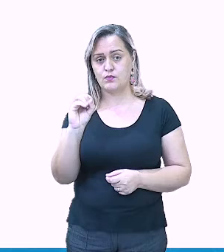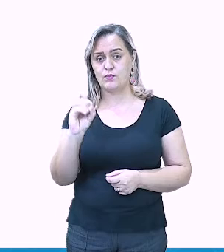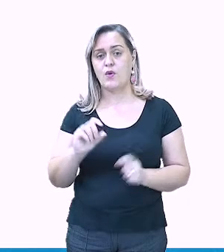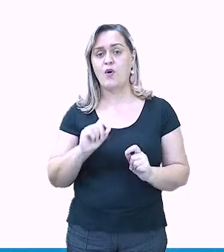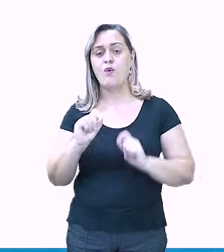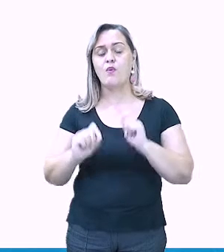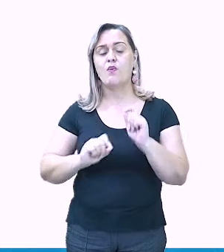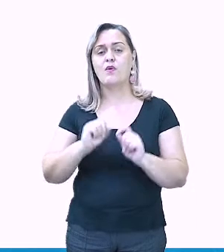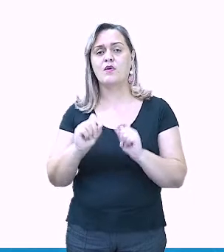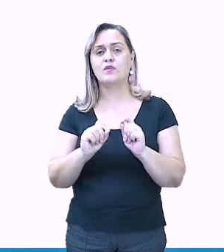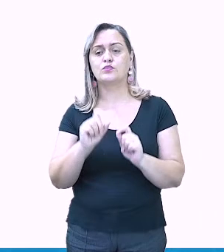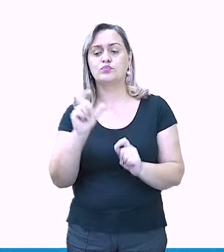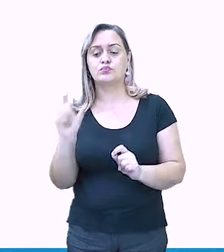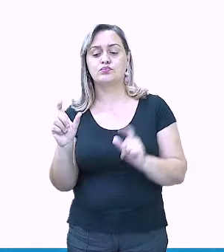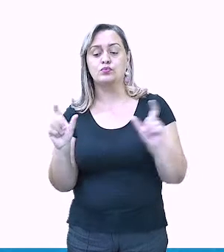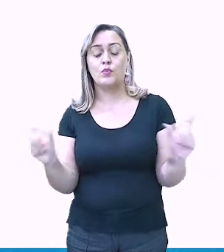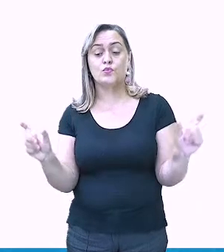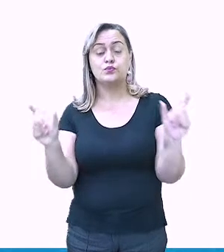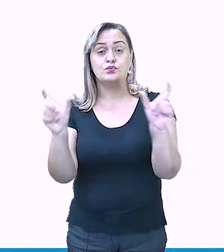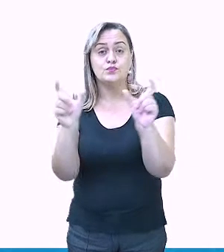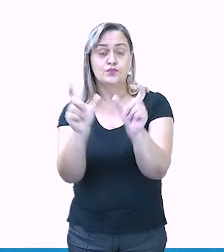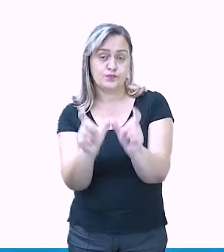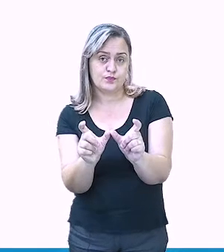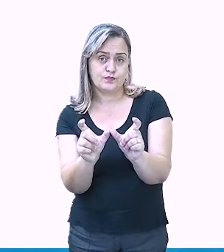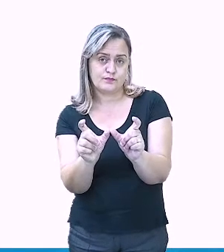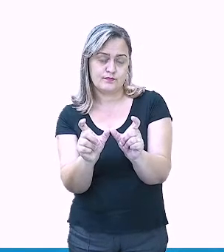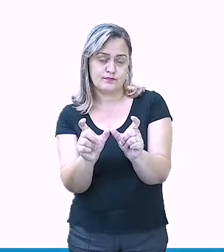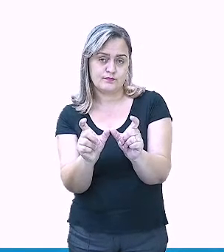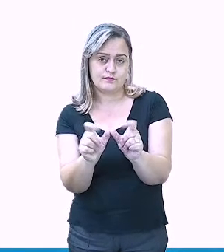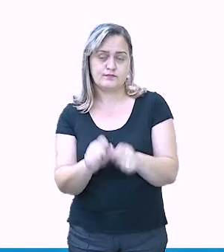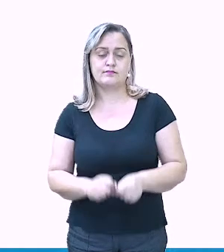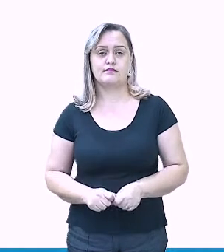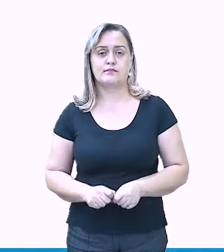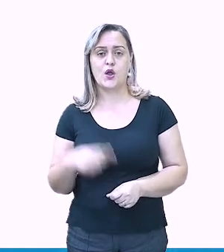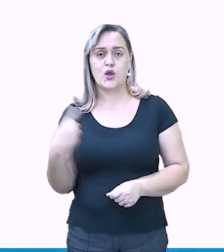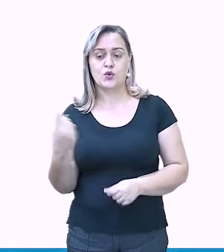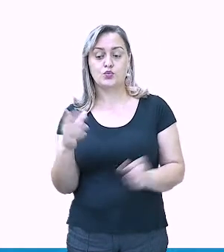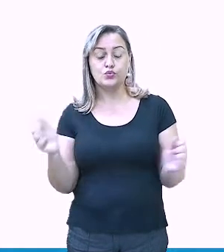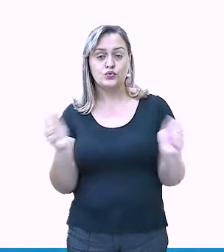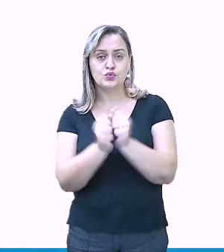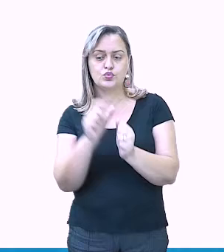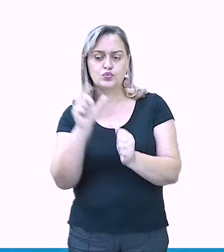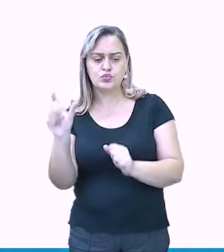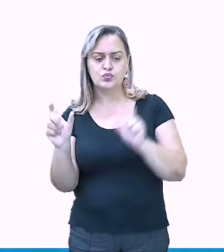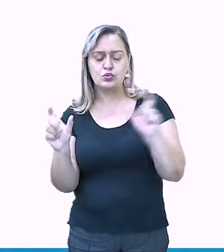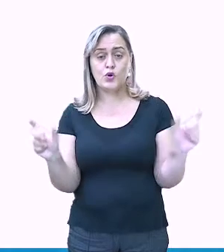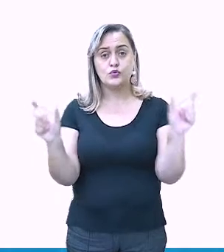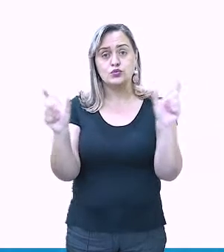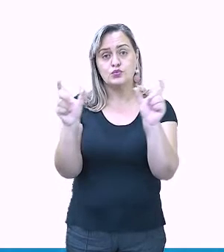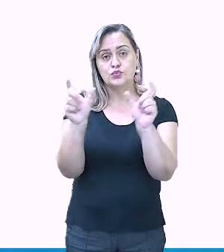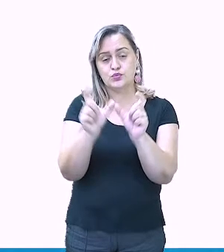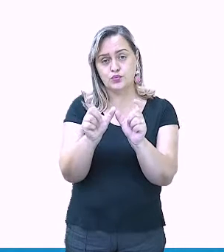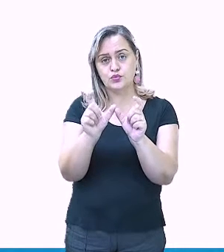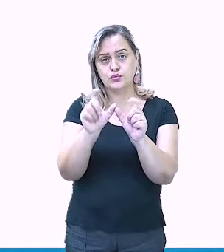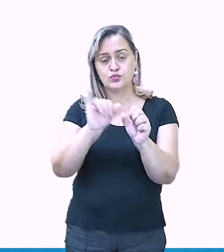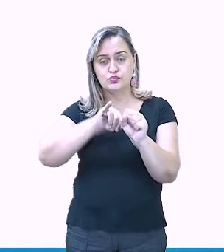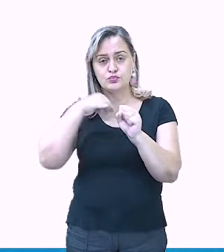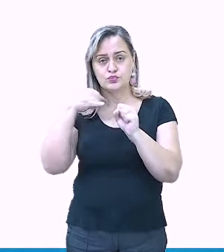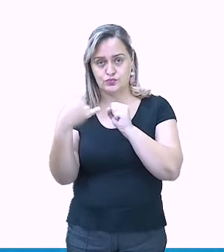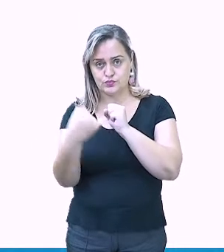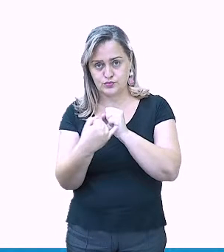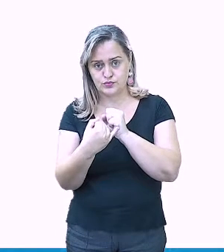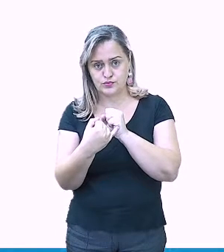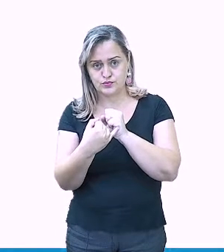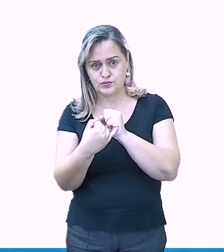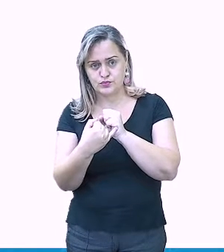uma união de 2 ou mais palavras que possuem valor de adjetivo. Sendo